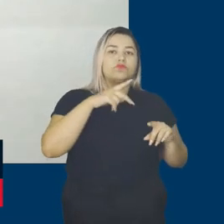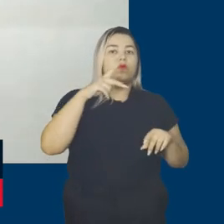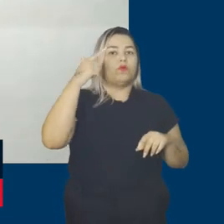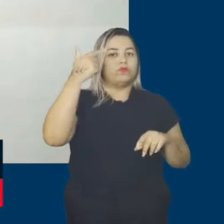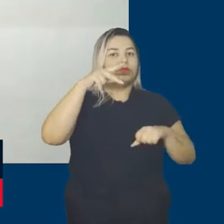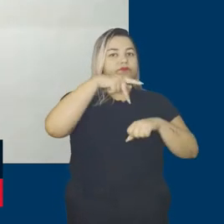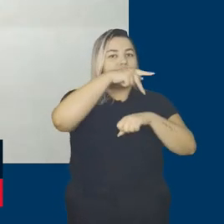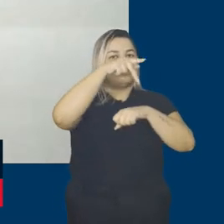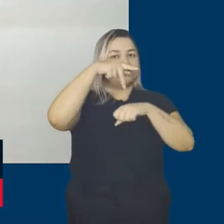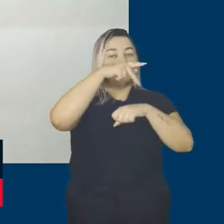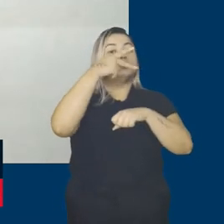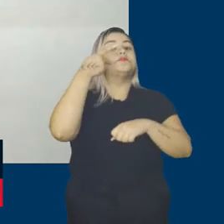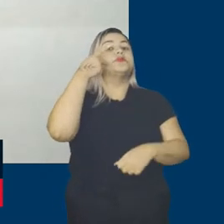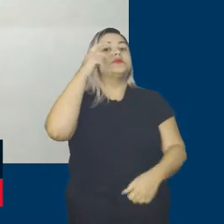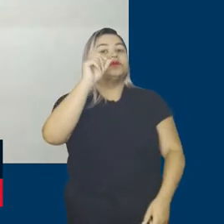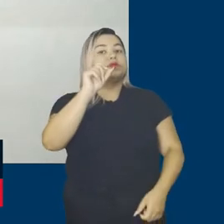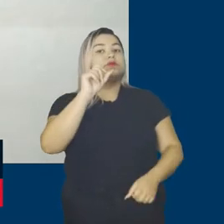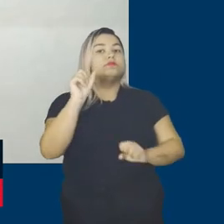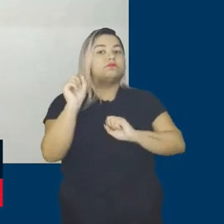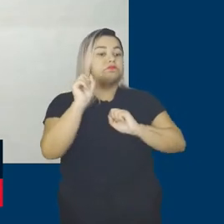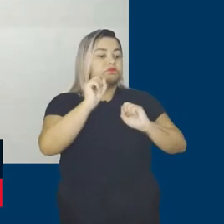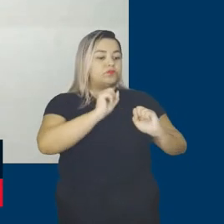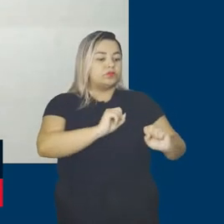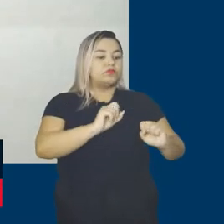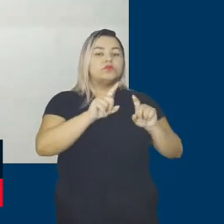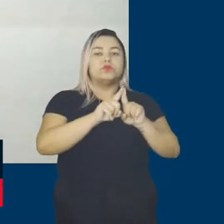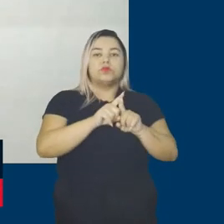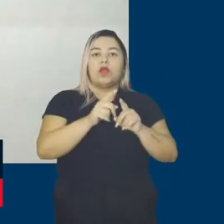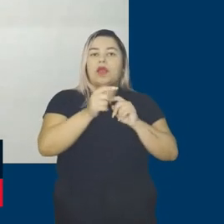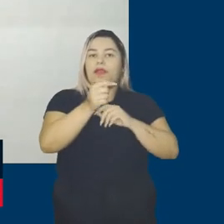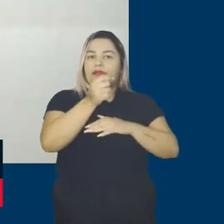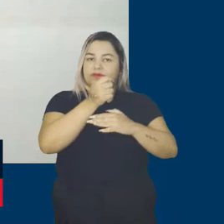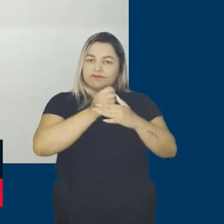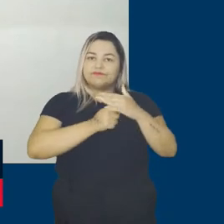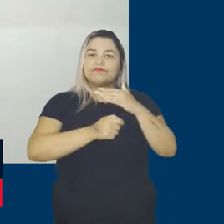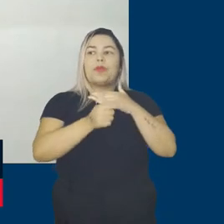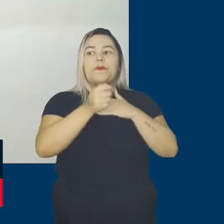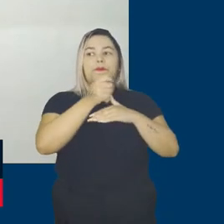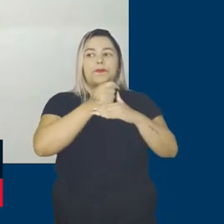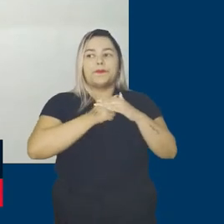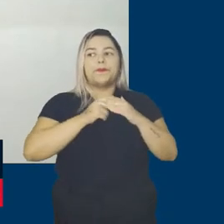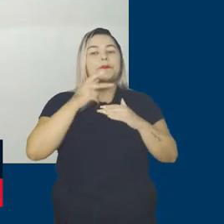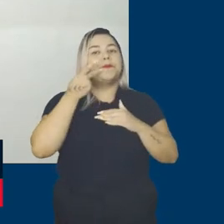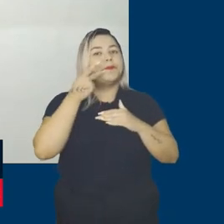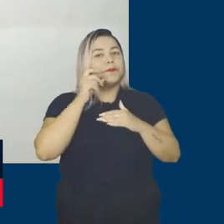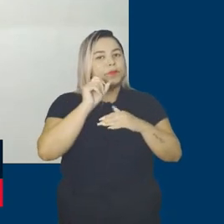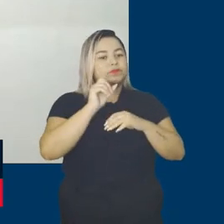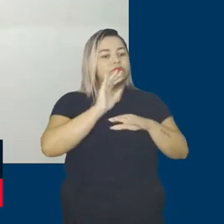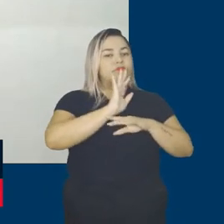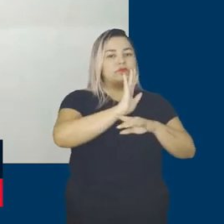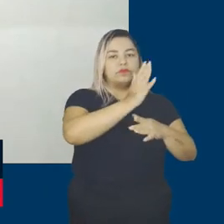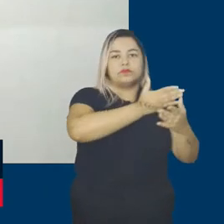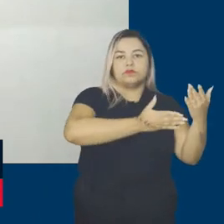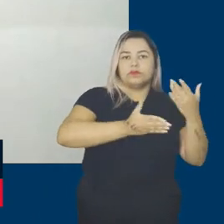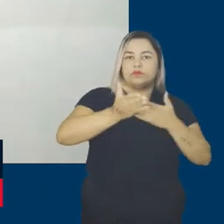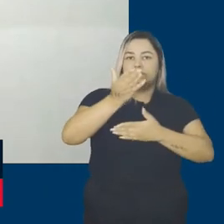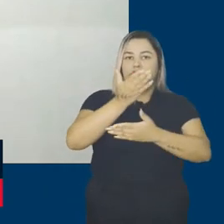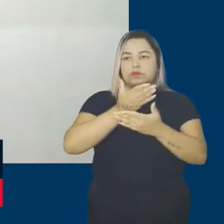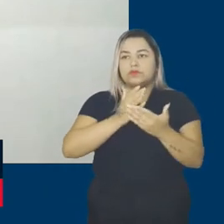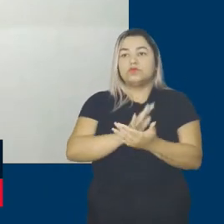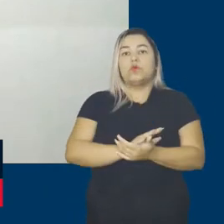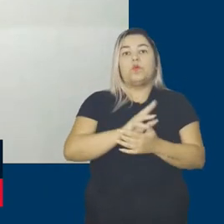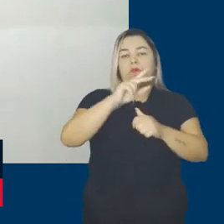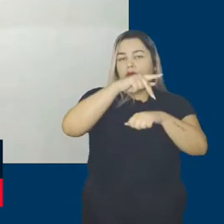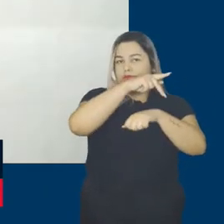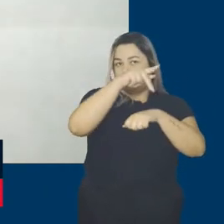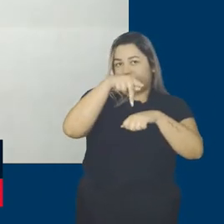internacionais para que a gente possa garantir esse financiamento para contribuir para descarbonizar o